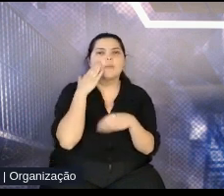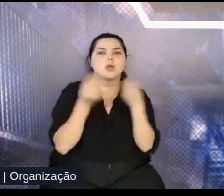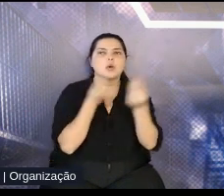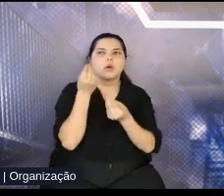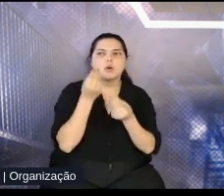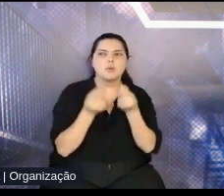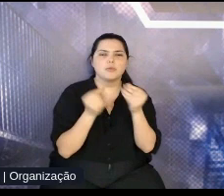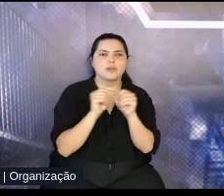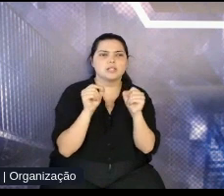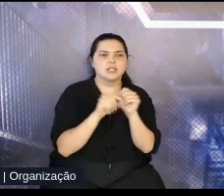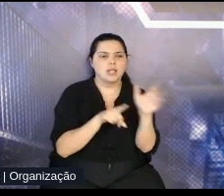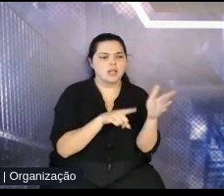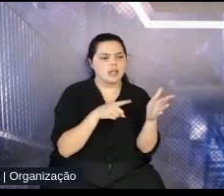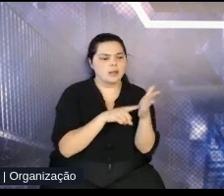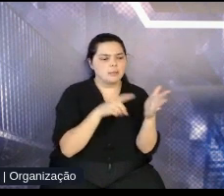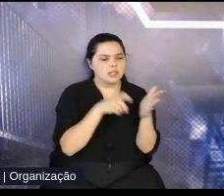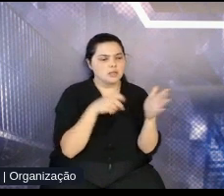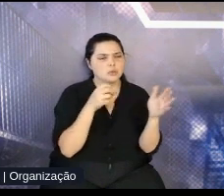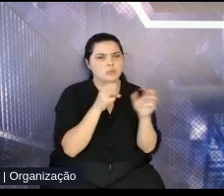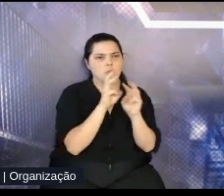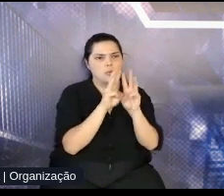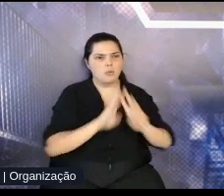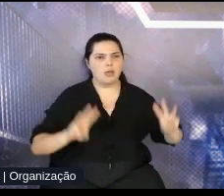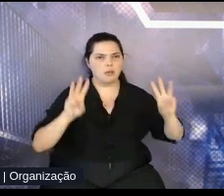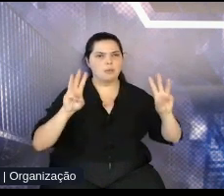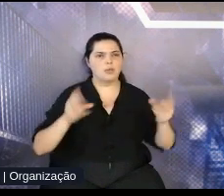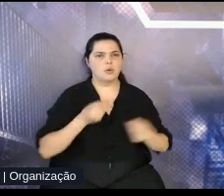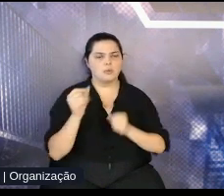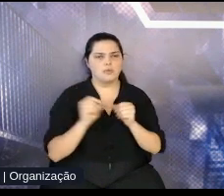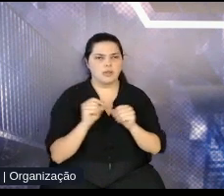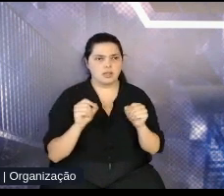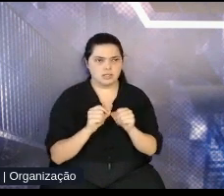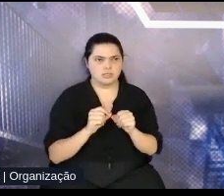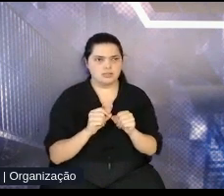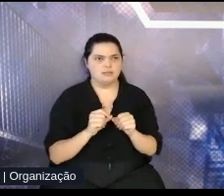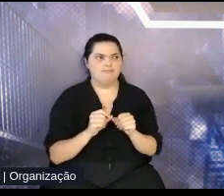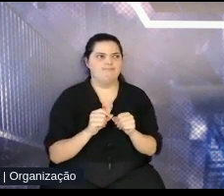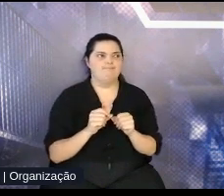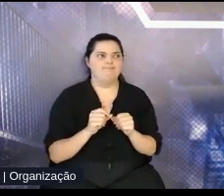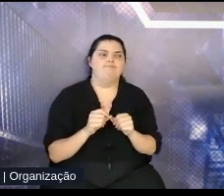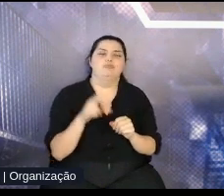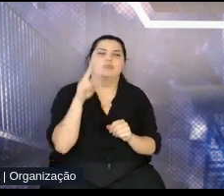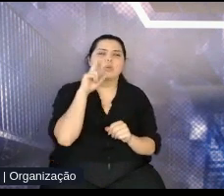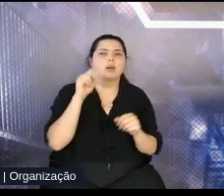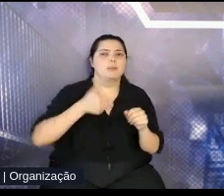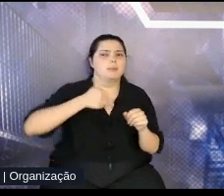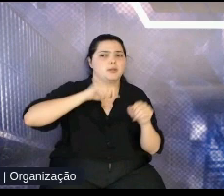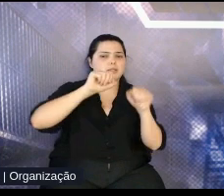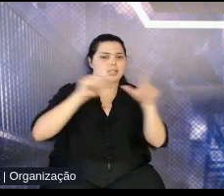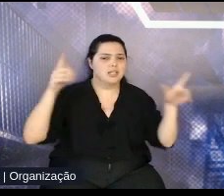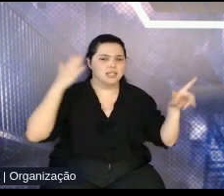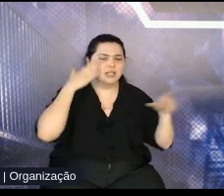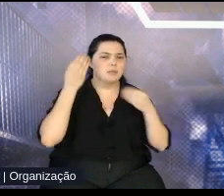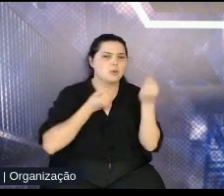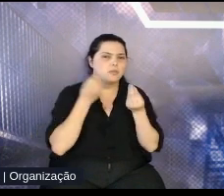aplicação web, que a gente viu que tem um problemão, né, quando a gente olha lá para o primeiro slide, e como é que a gente consegue estar olhando para